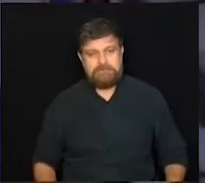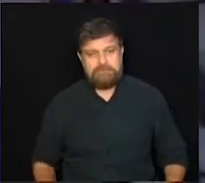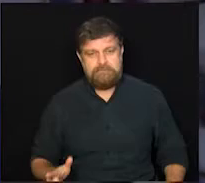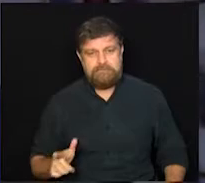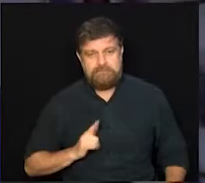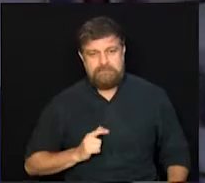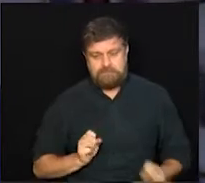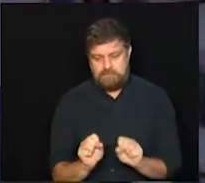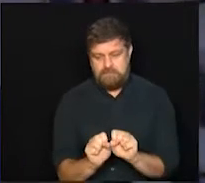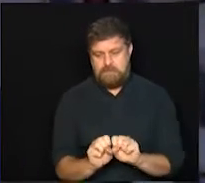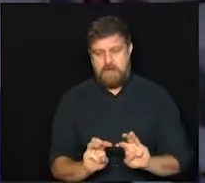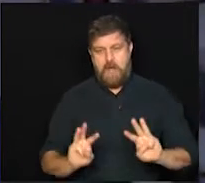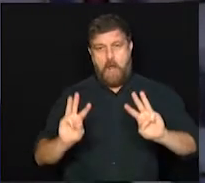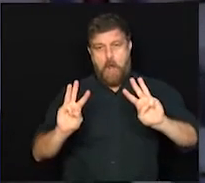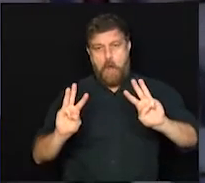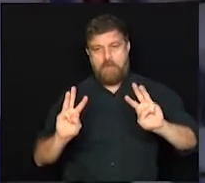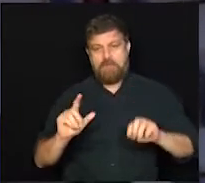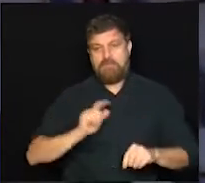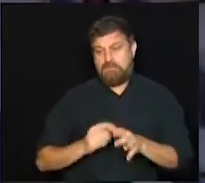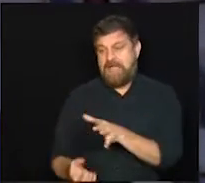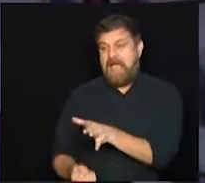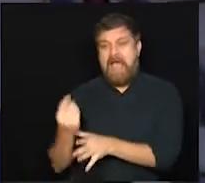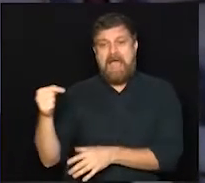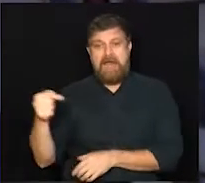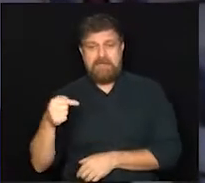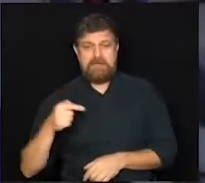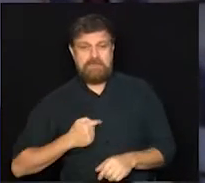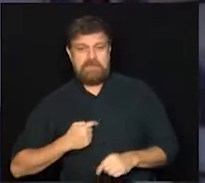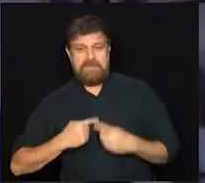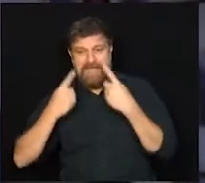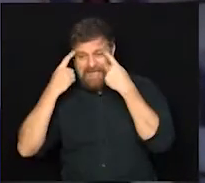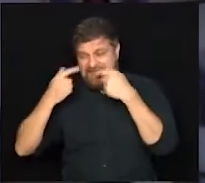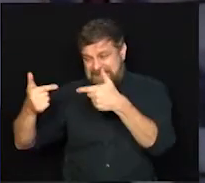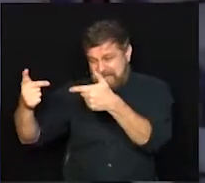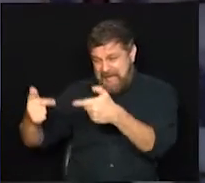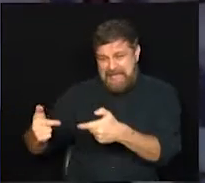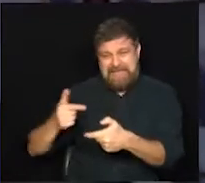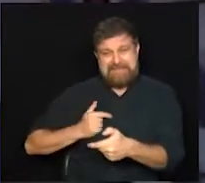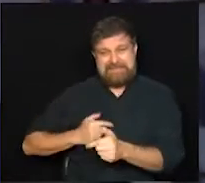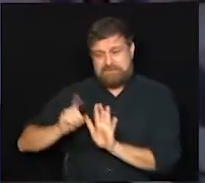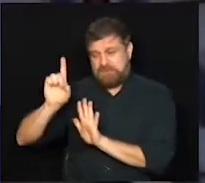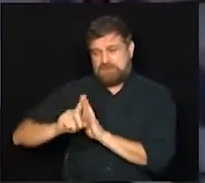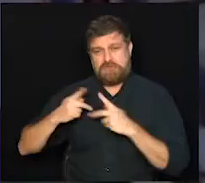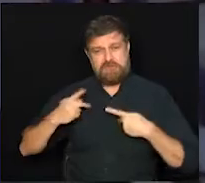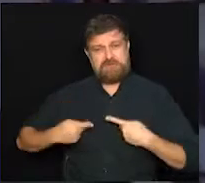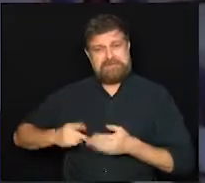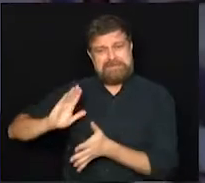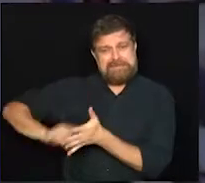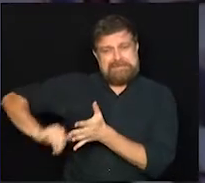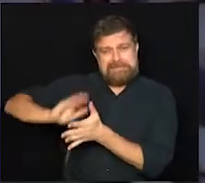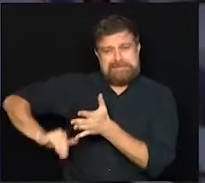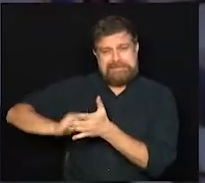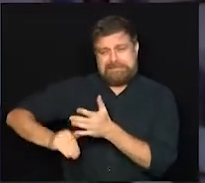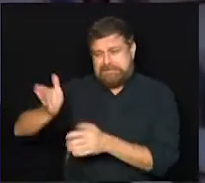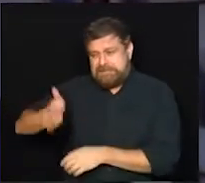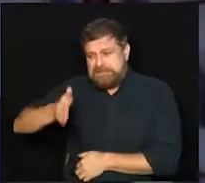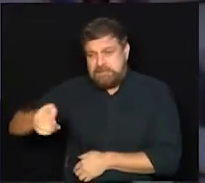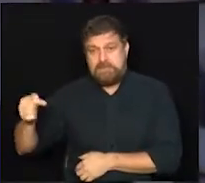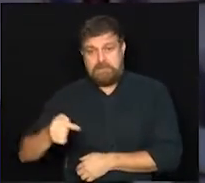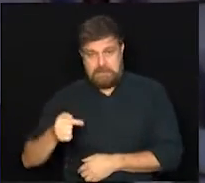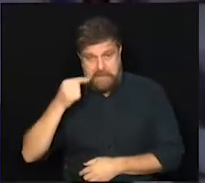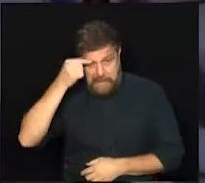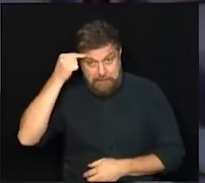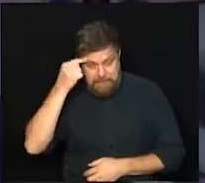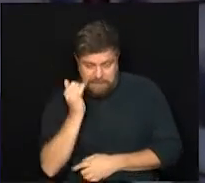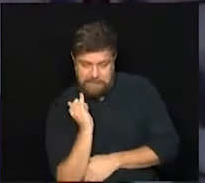própria ONU também ela é criada como uma resposta às violações da guerra, a qual a Paola se referiu. E ela